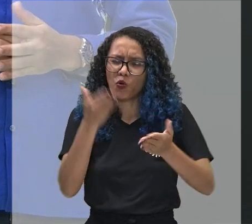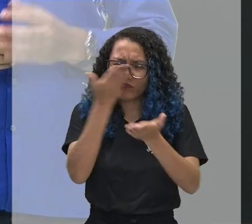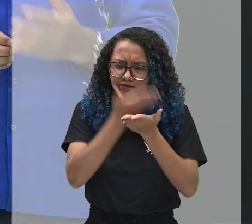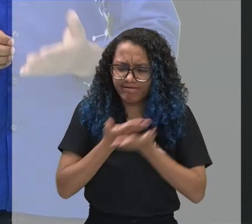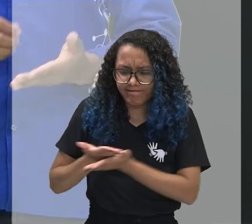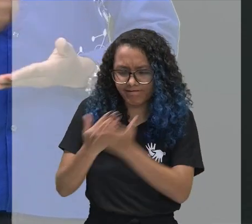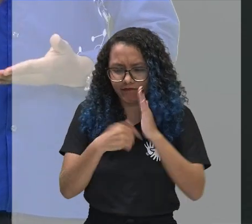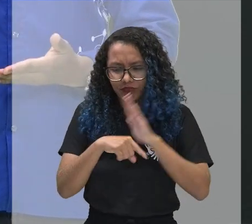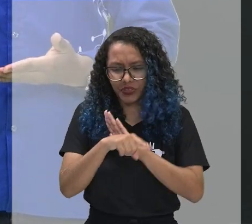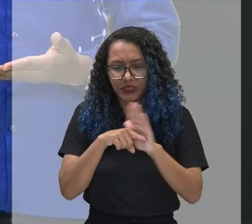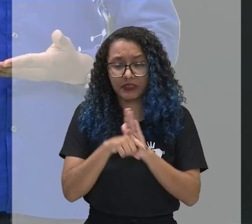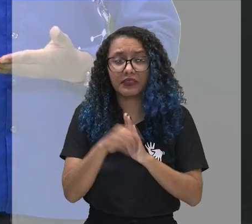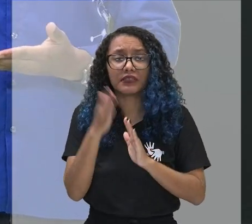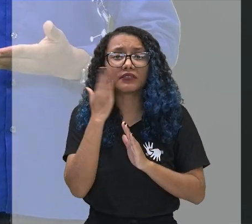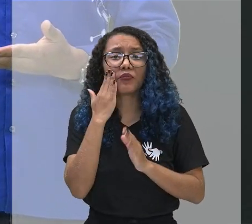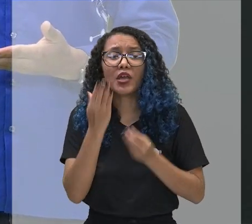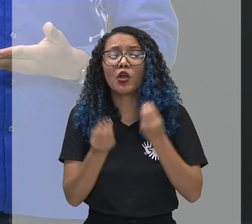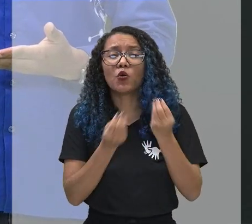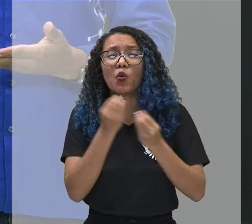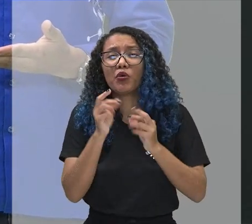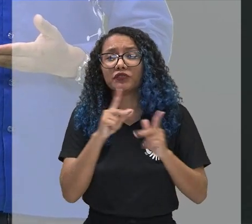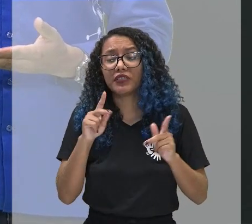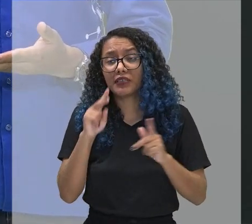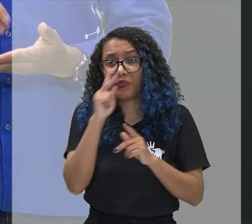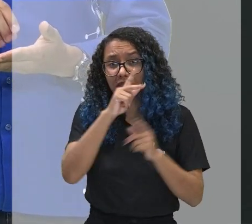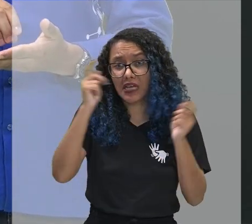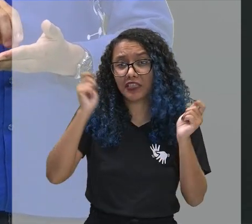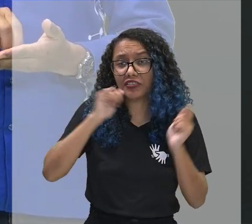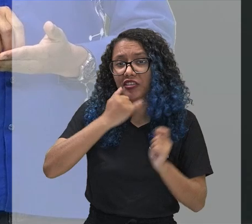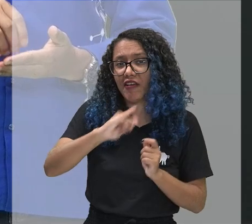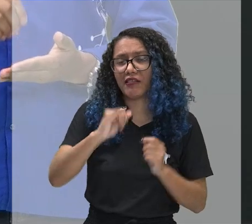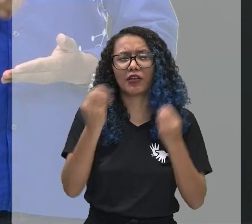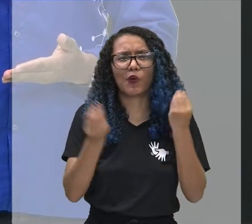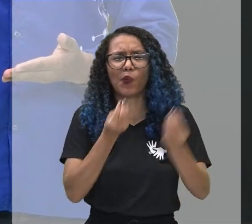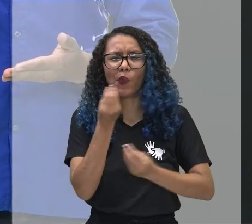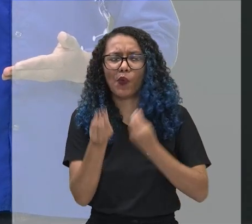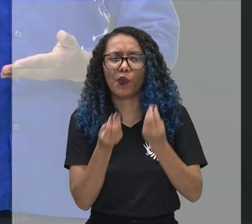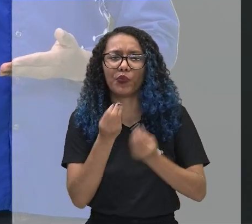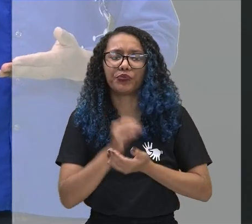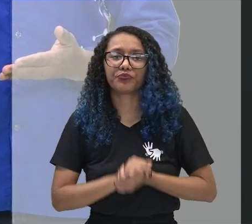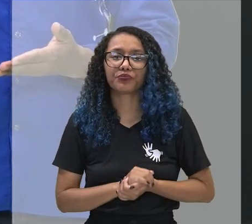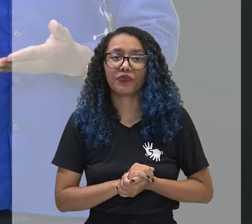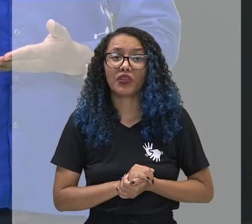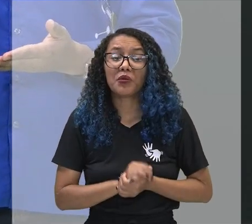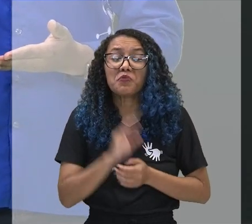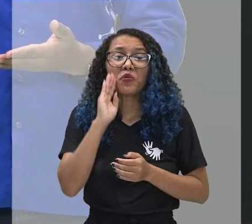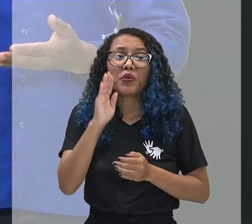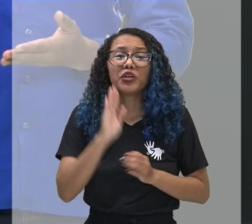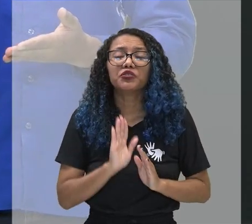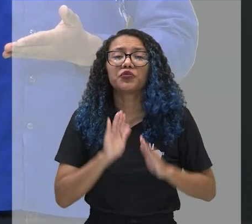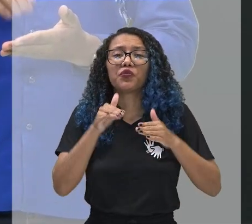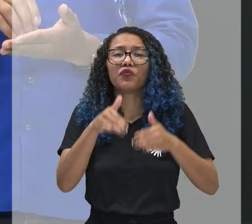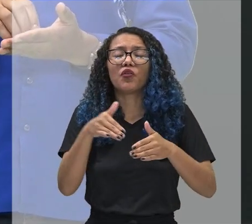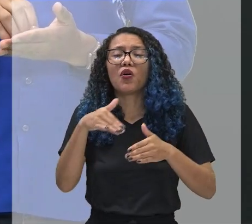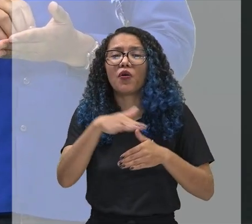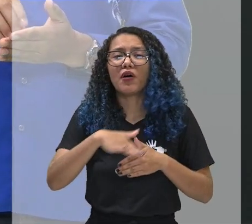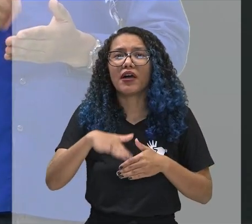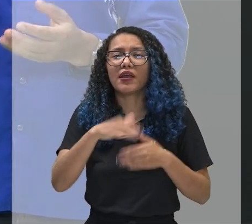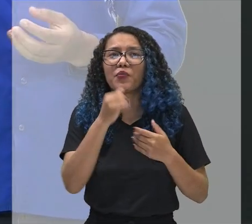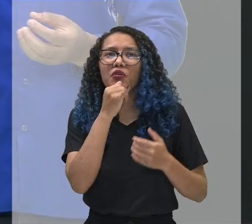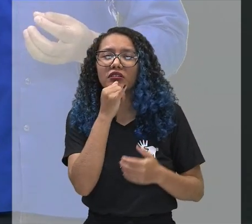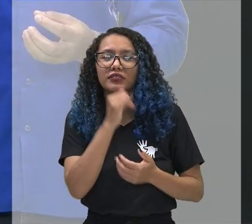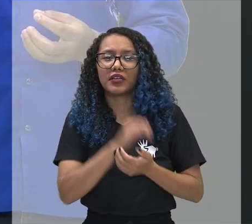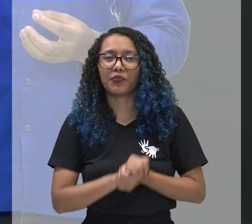relacionadas à diferença de potencial elétrico, né, relacionado mais especificamente a como que